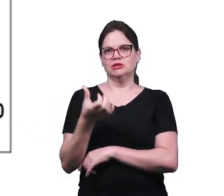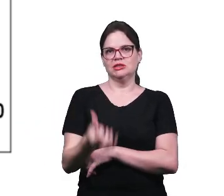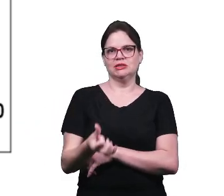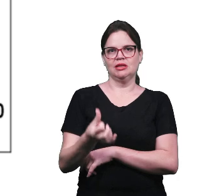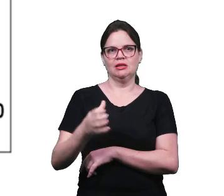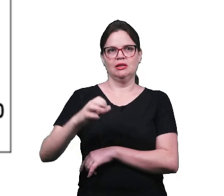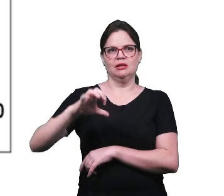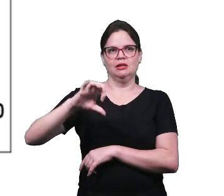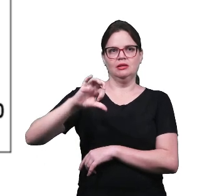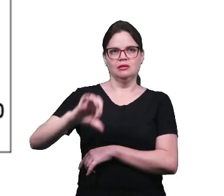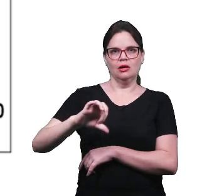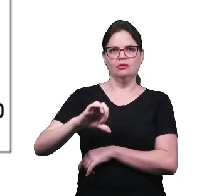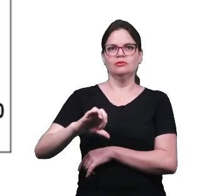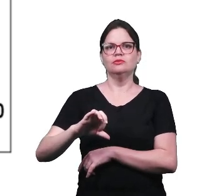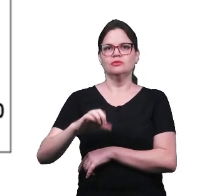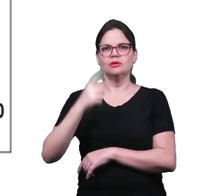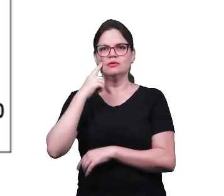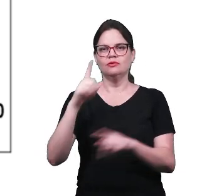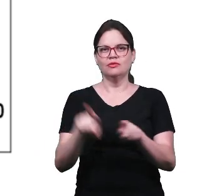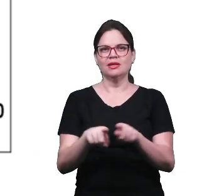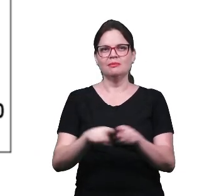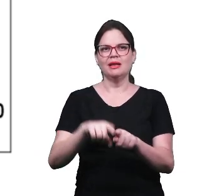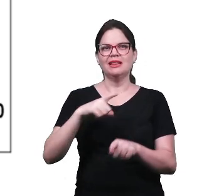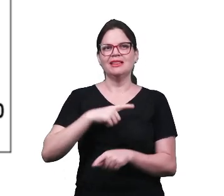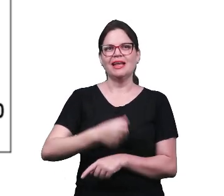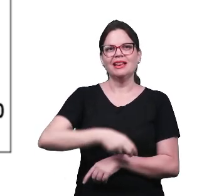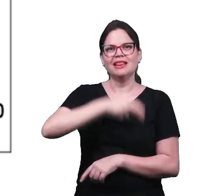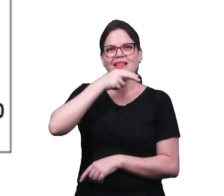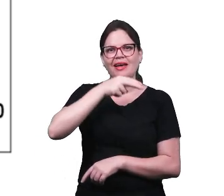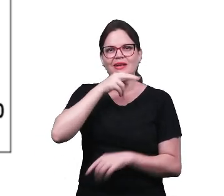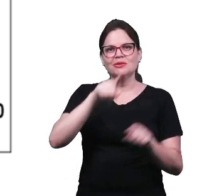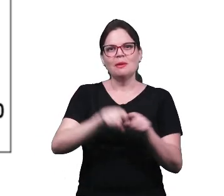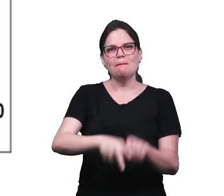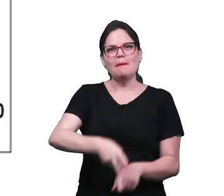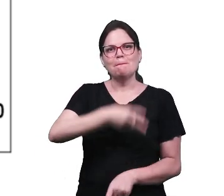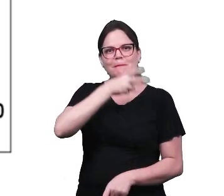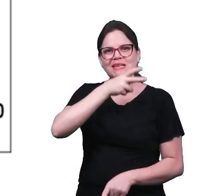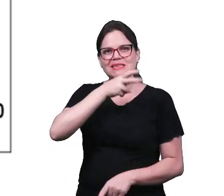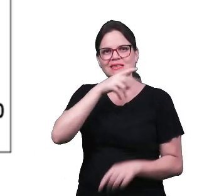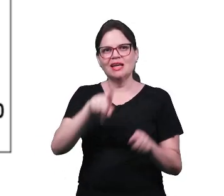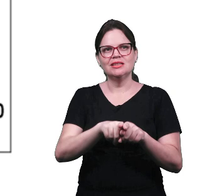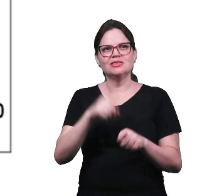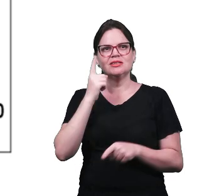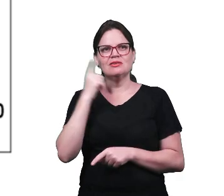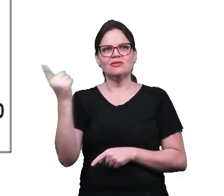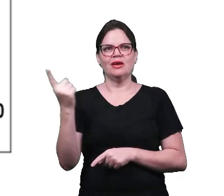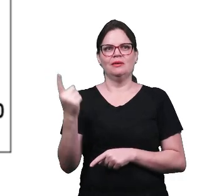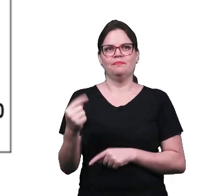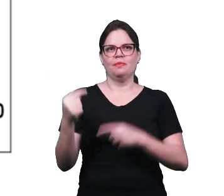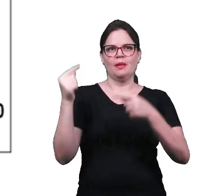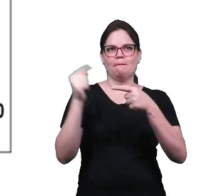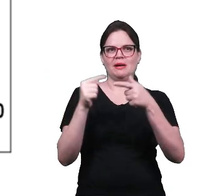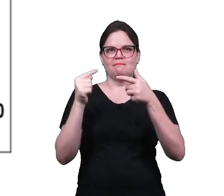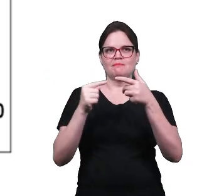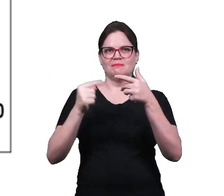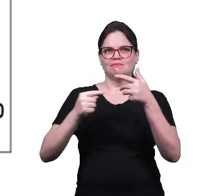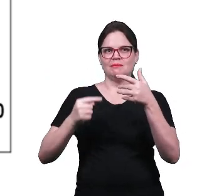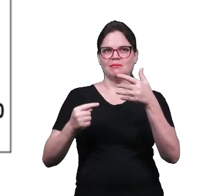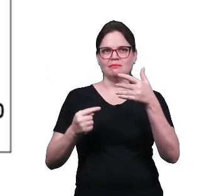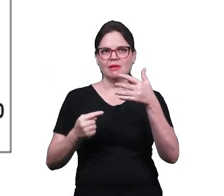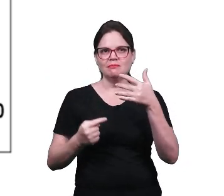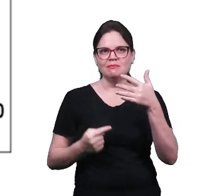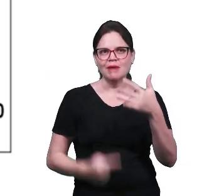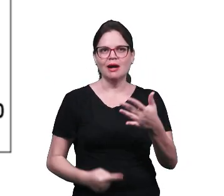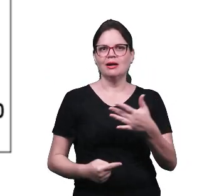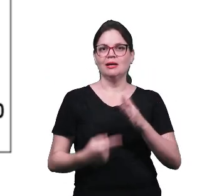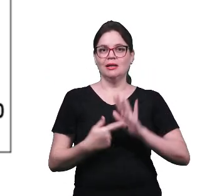Enos, do bisneto Cainã, de Malalael, Jared. Ele foi testemunha